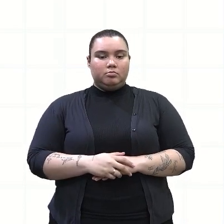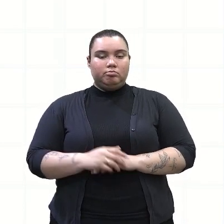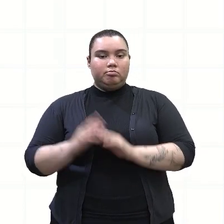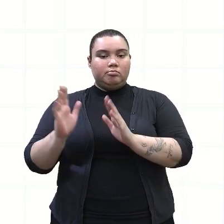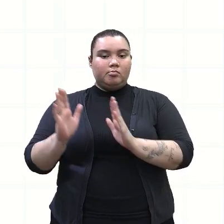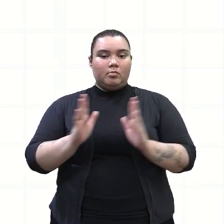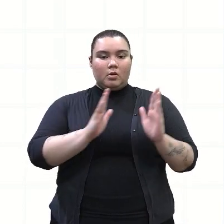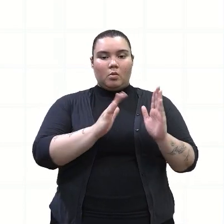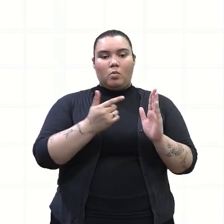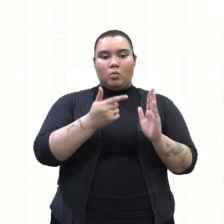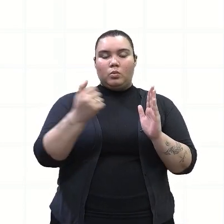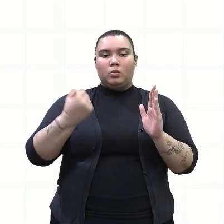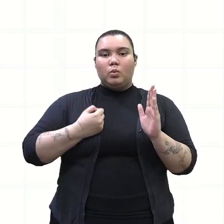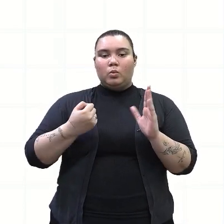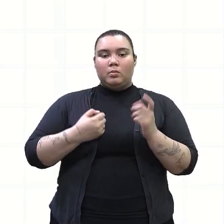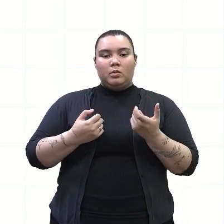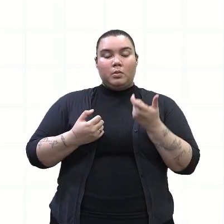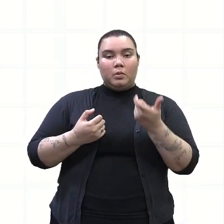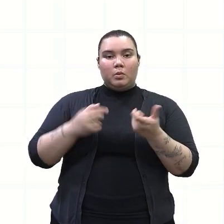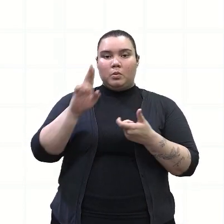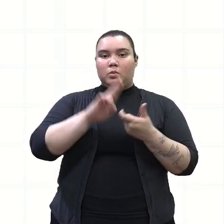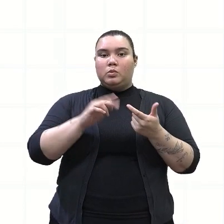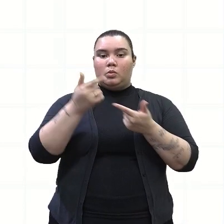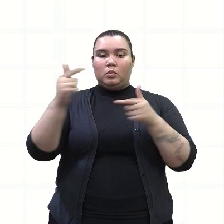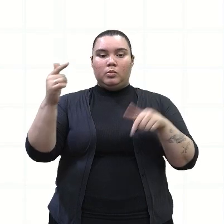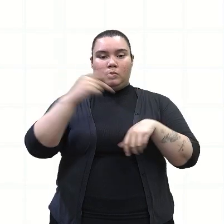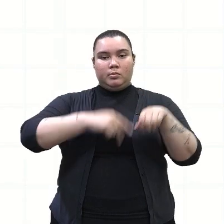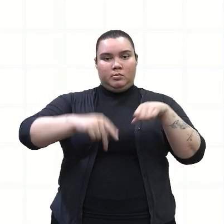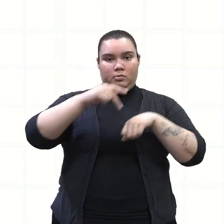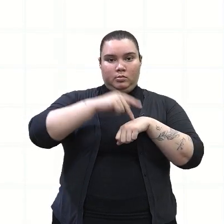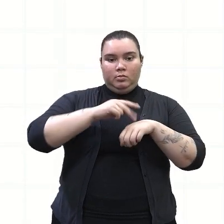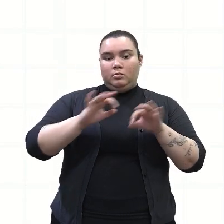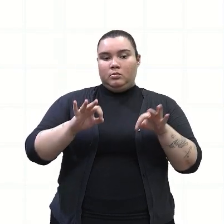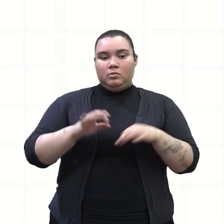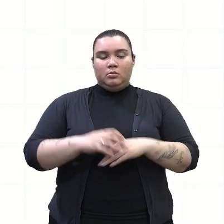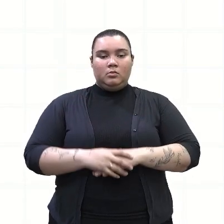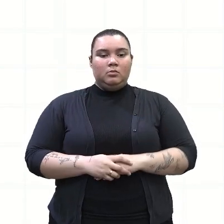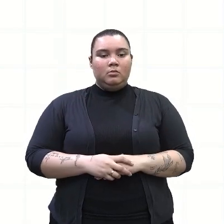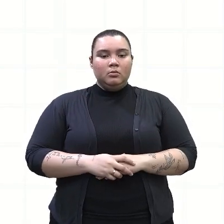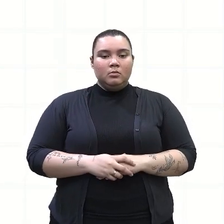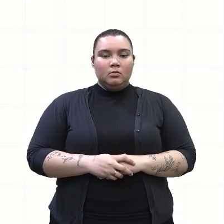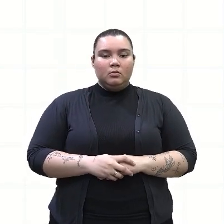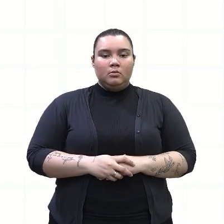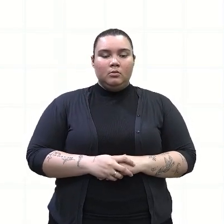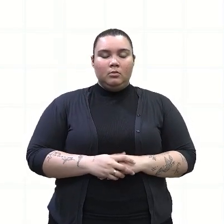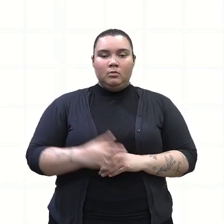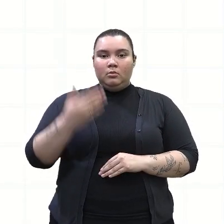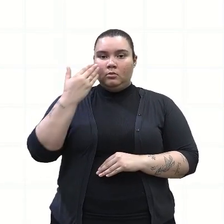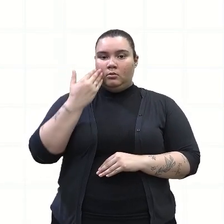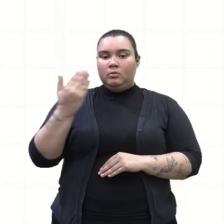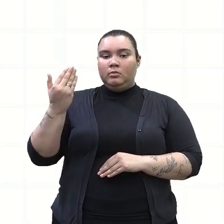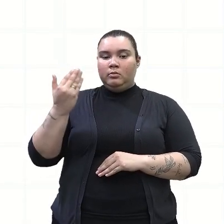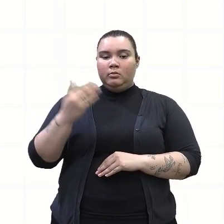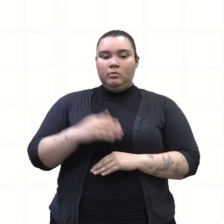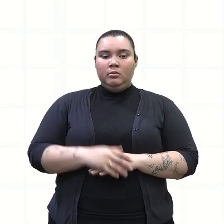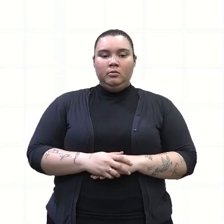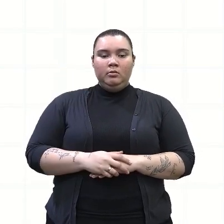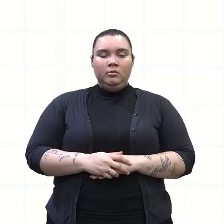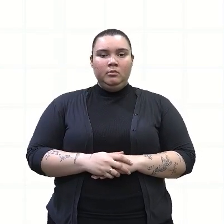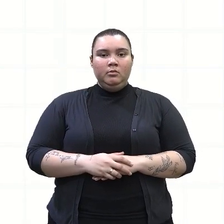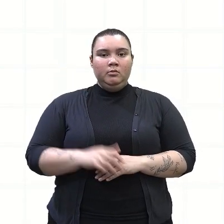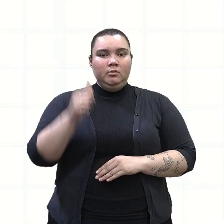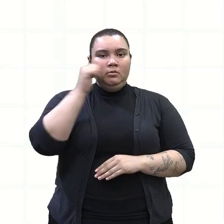eles utilizam, né? Em outros países, certo? And Catiúcia Yoshino